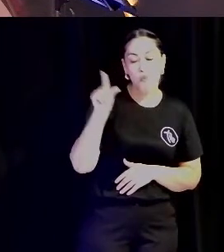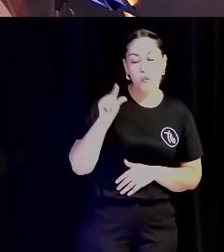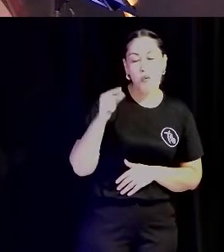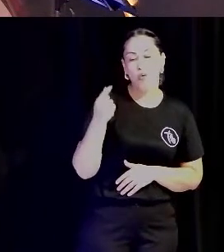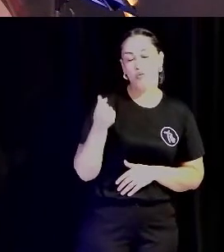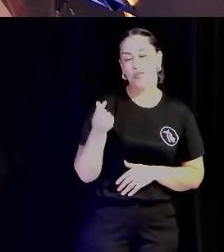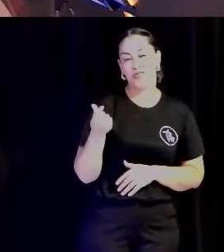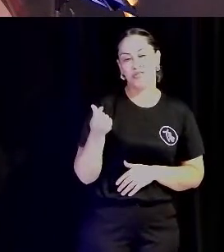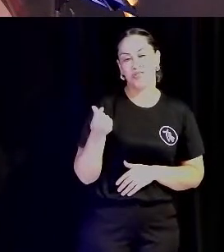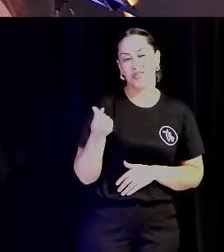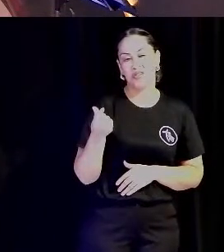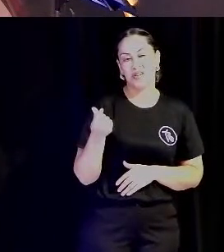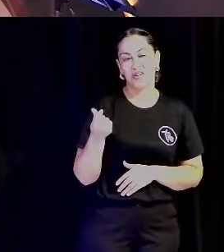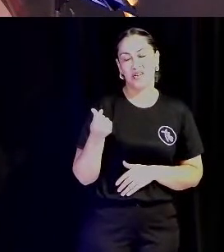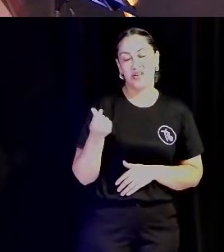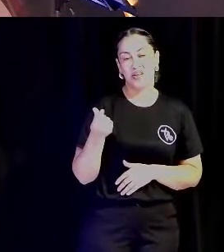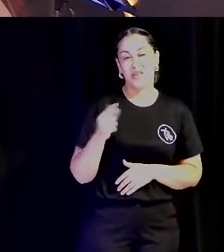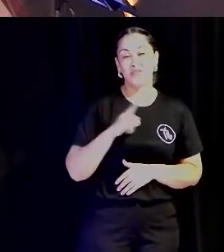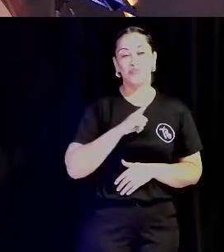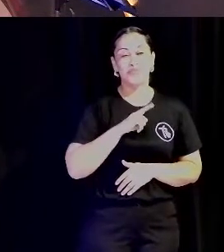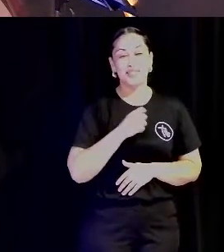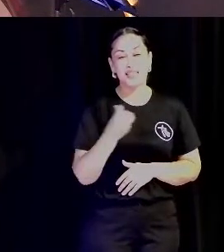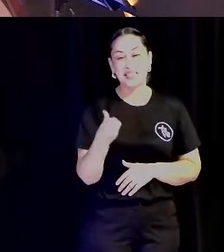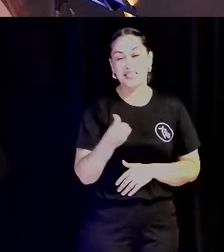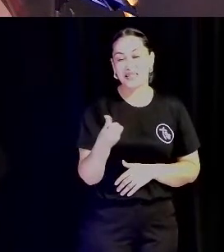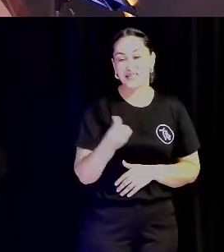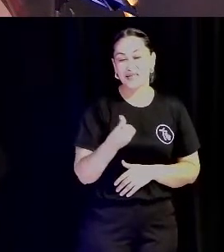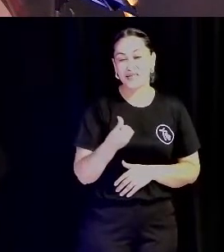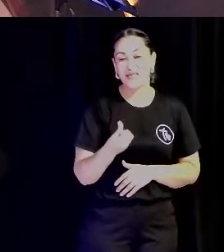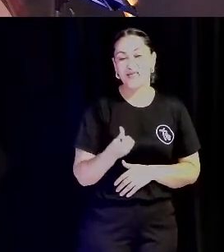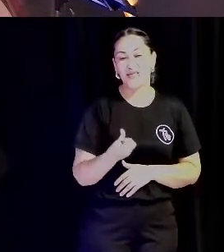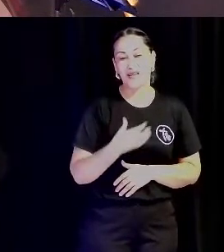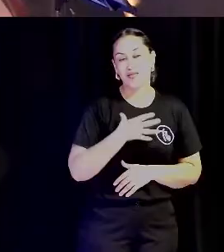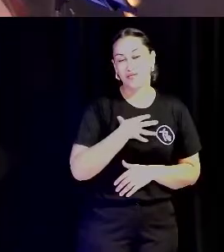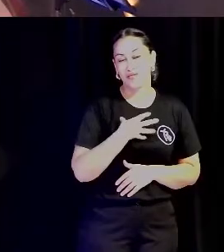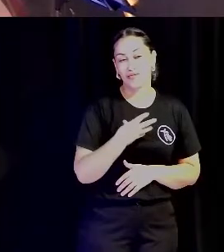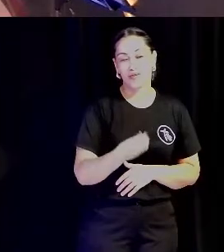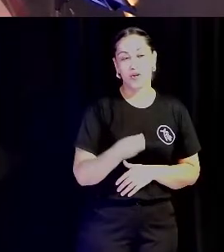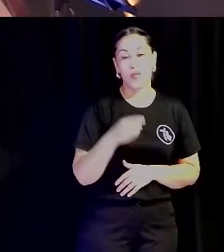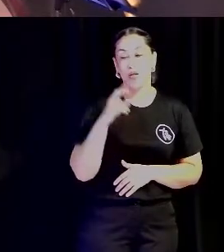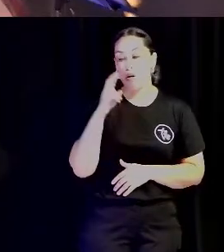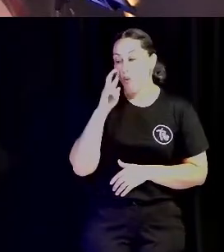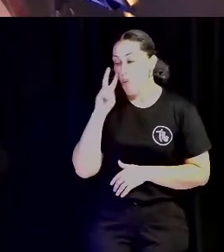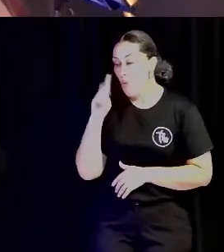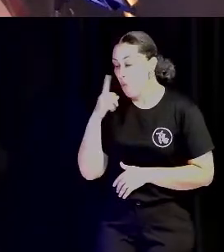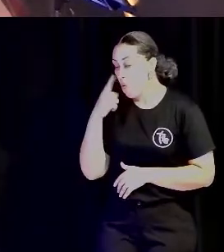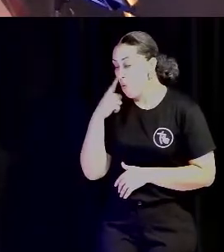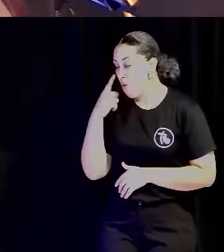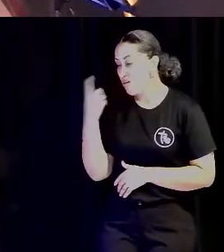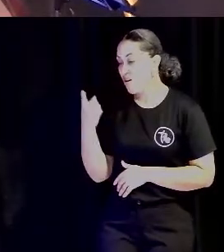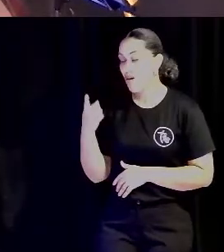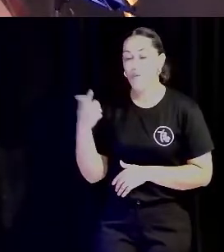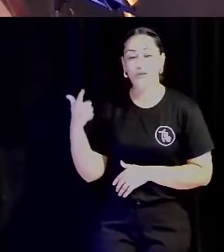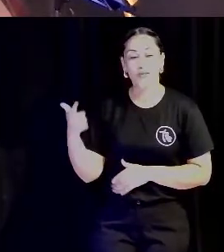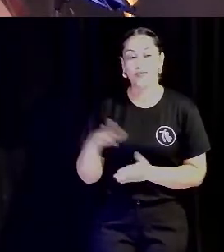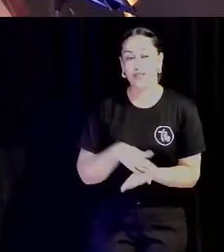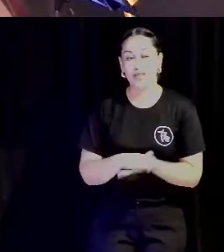Eu nunca vou me esquecer disso e olhamos ali para a despensa, não tinha nada para o dia seguinte.